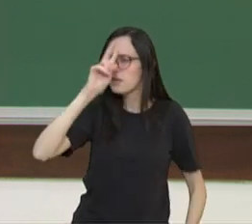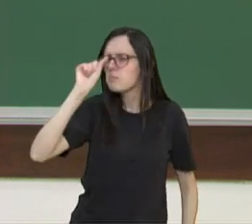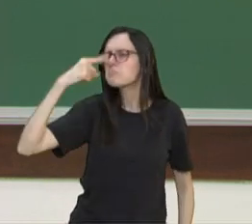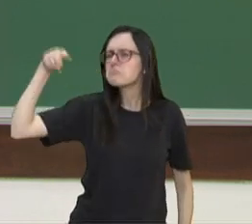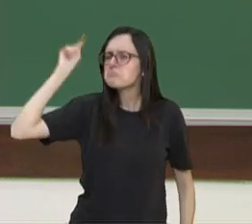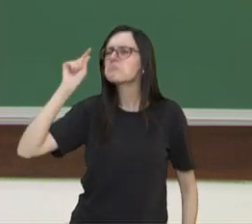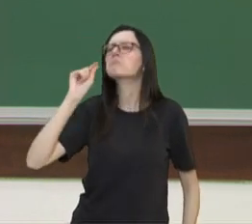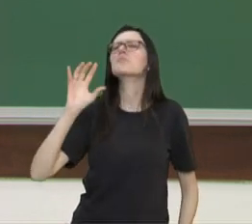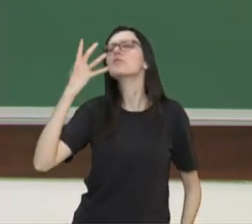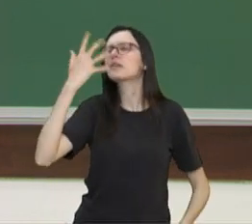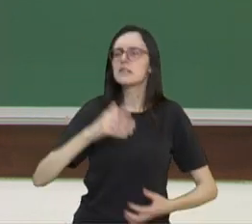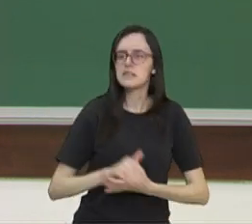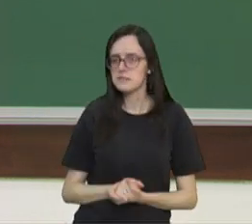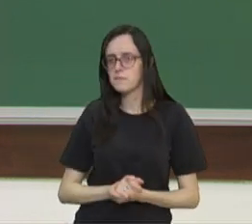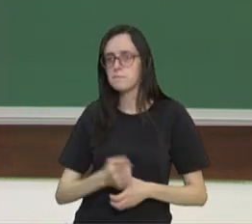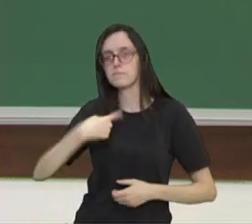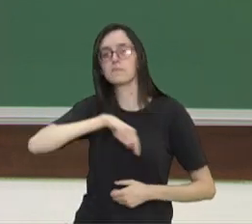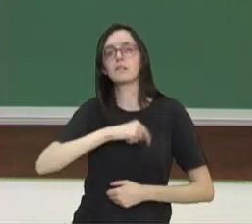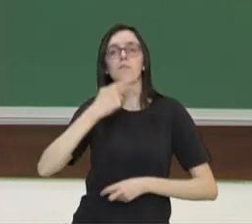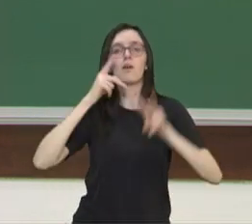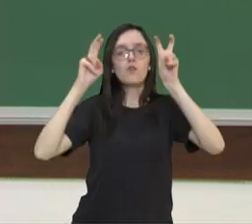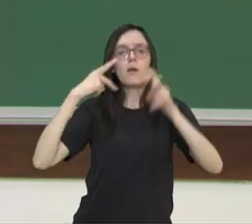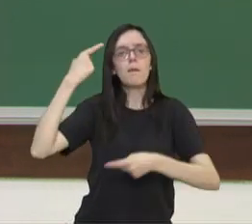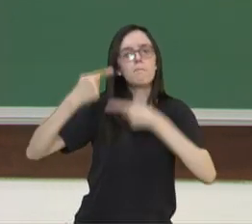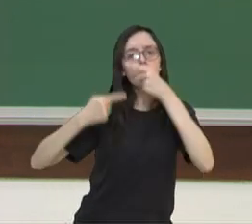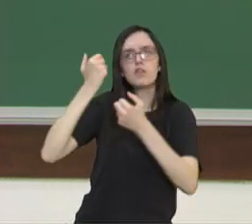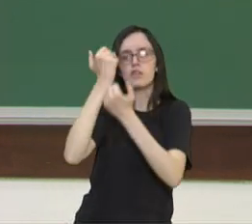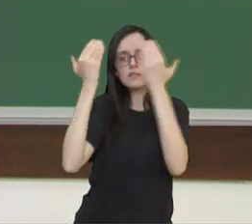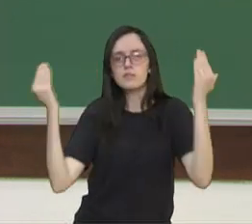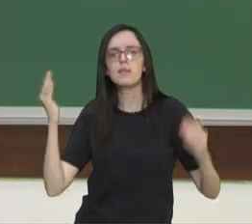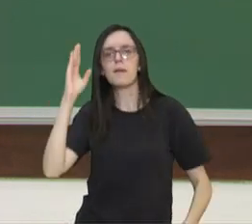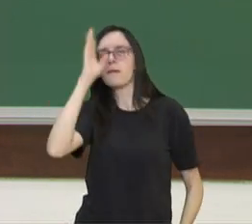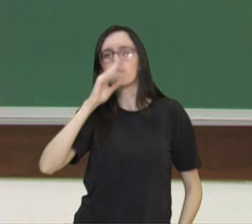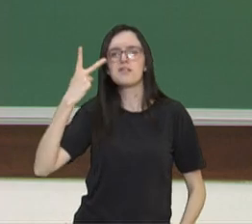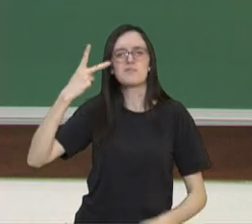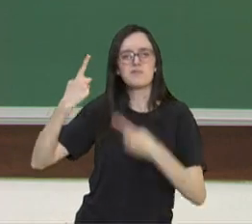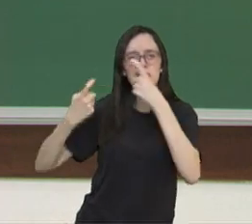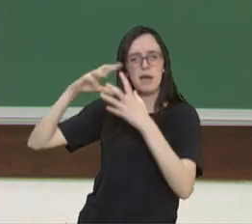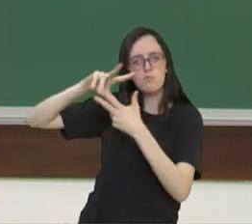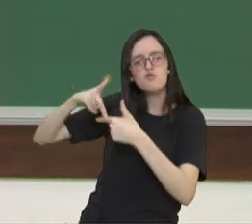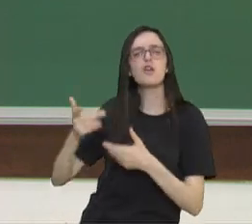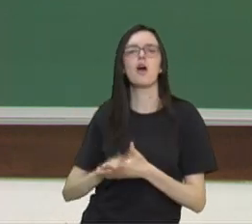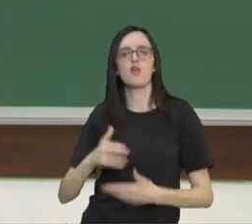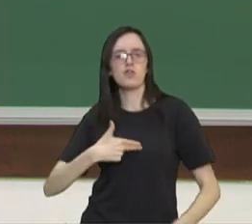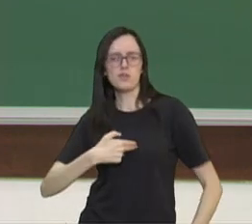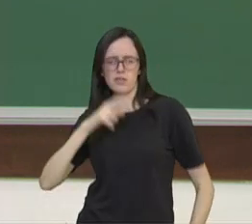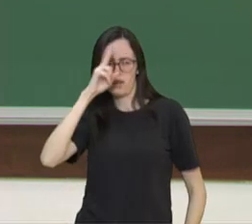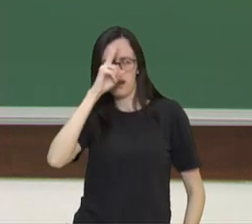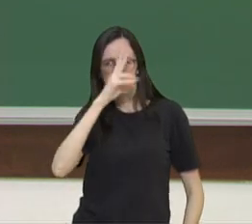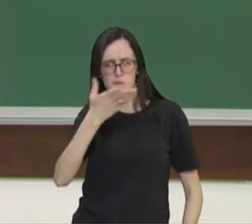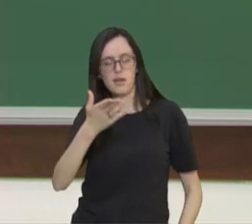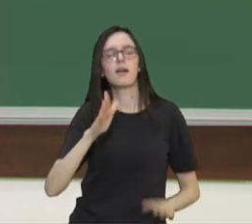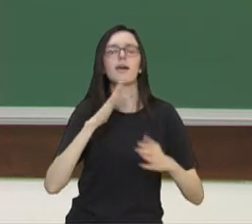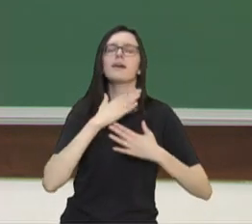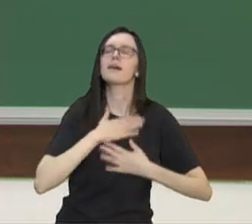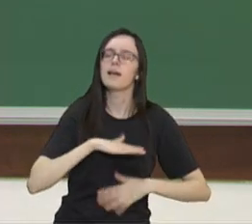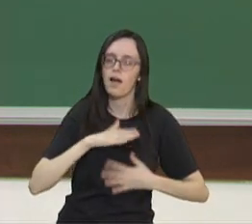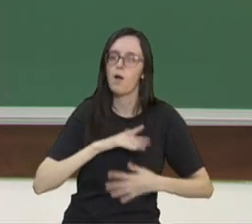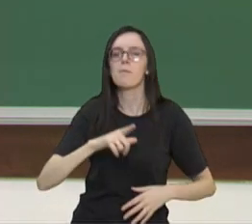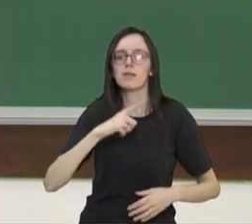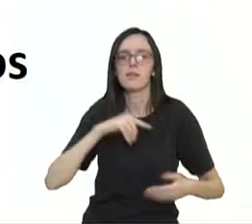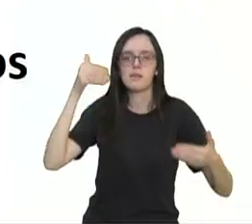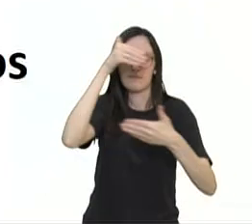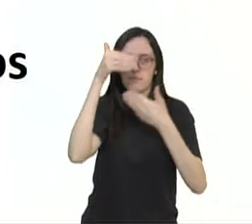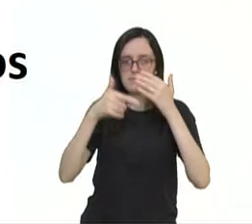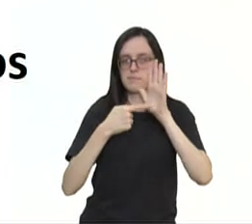teve na última aula? Nós falamos sobre política externa, Brasil, Segunda Guerra Mundial, Getúlio Vargas. Lembra disso? Calma, tá aí para você na